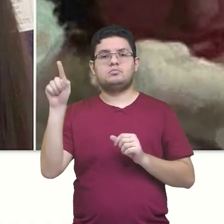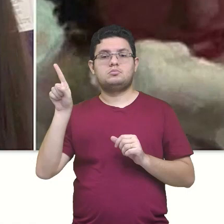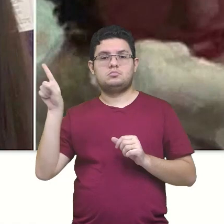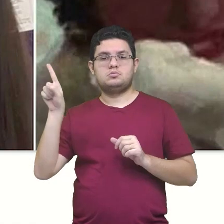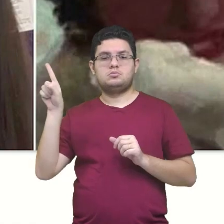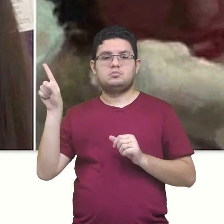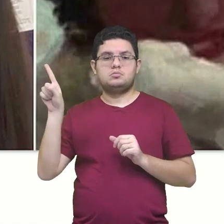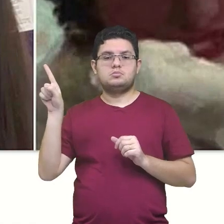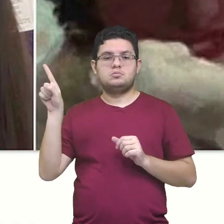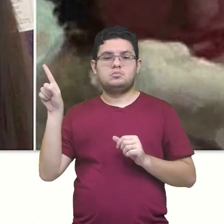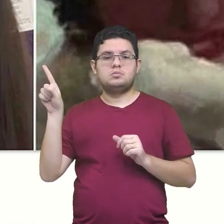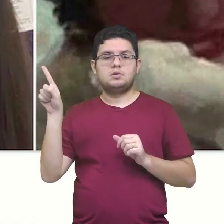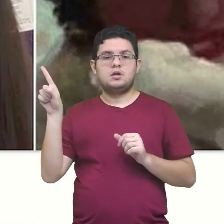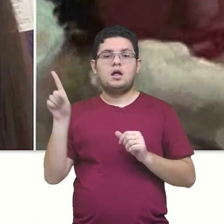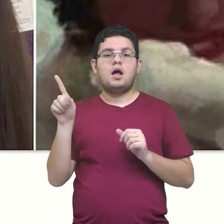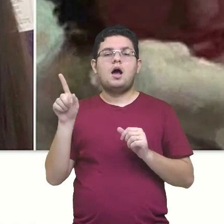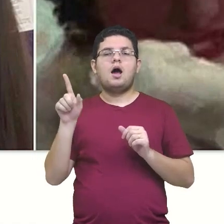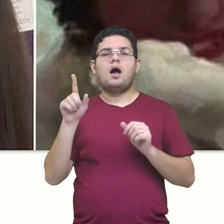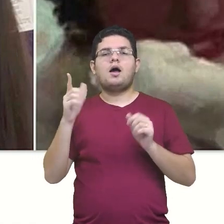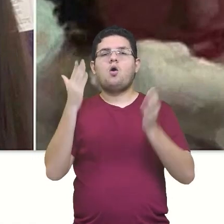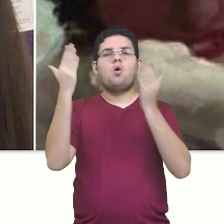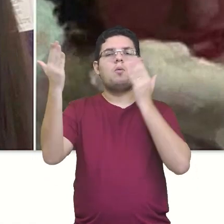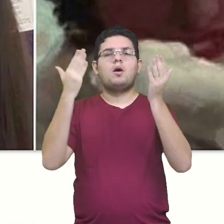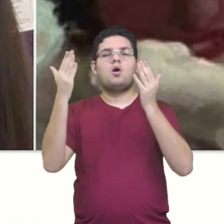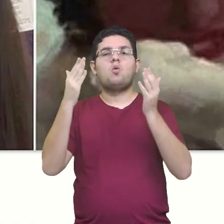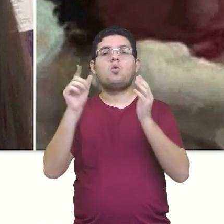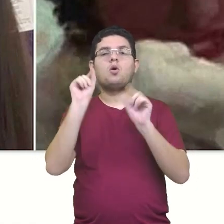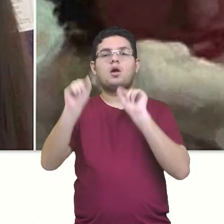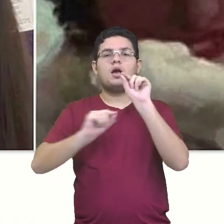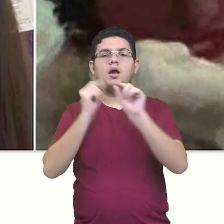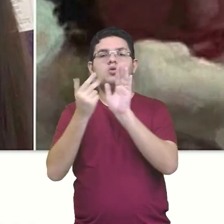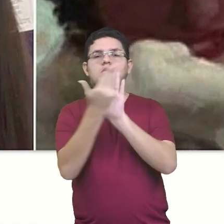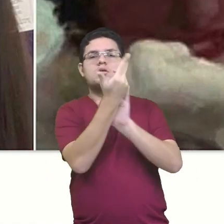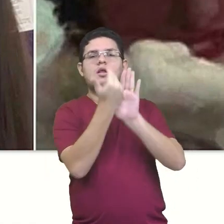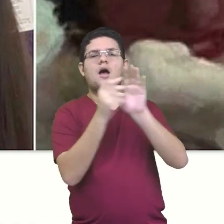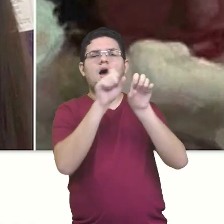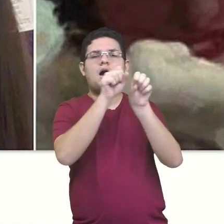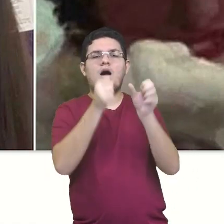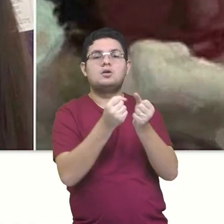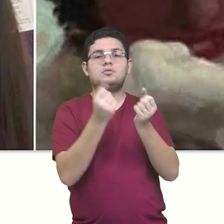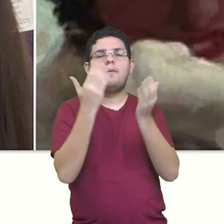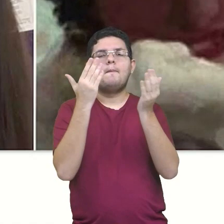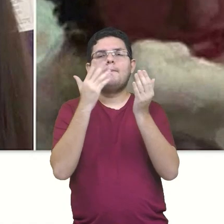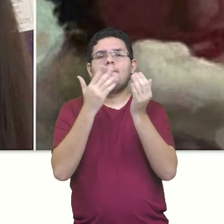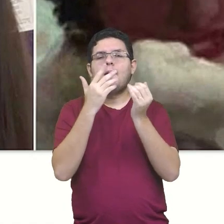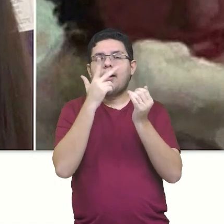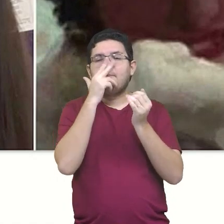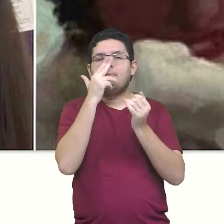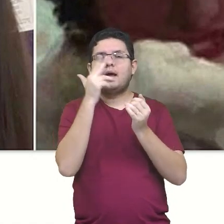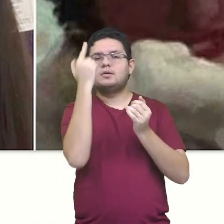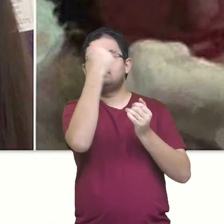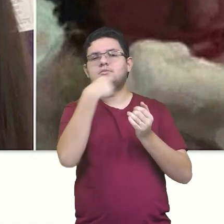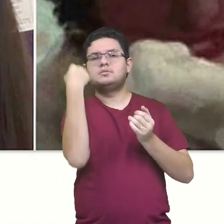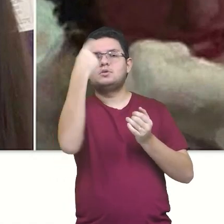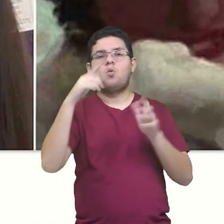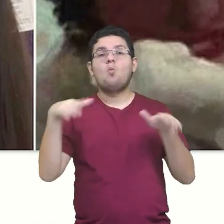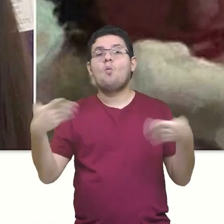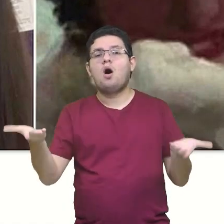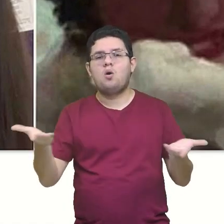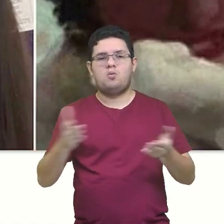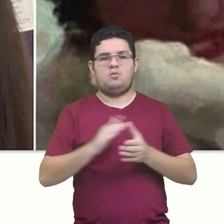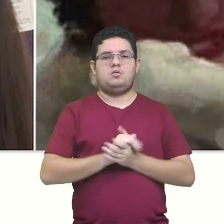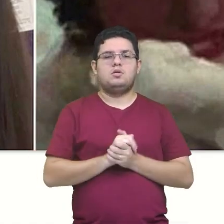qual obra de arte você é parecido, né, uma maneira aí, né, de dinamizar, deixar divertido aí o